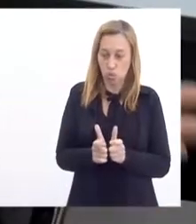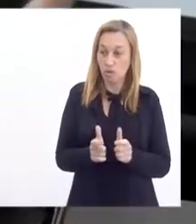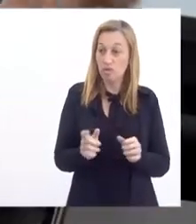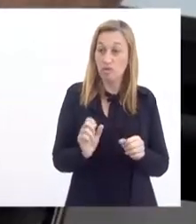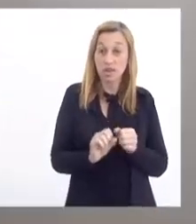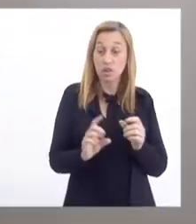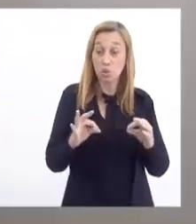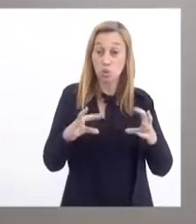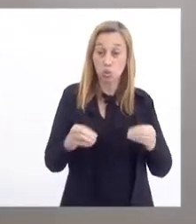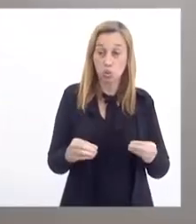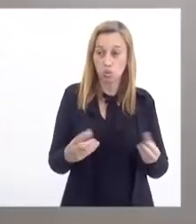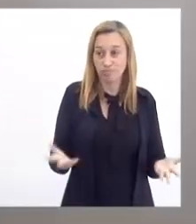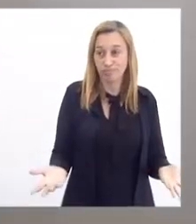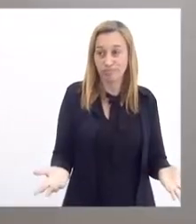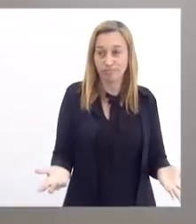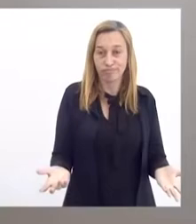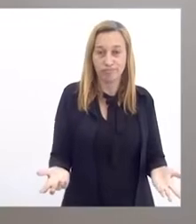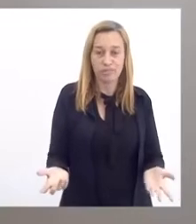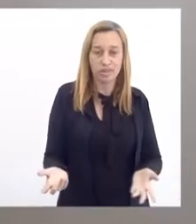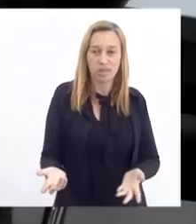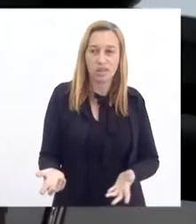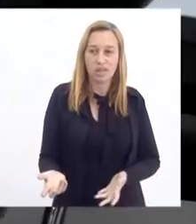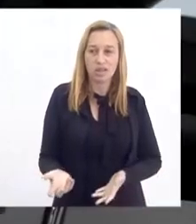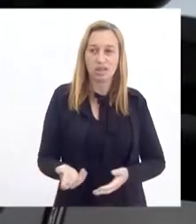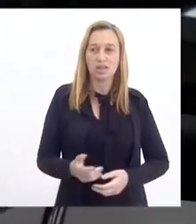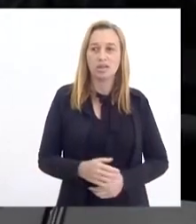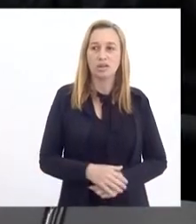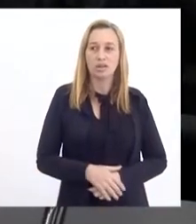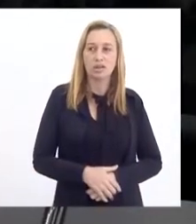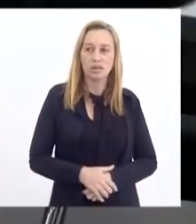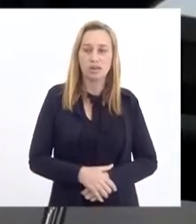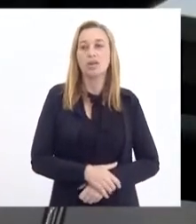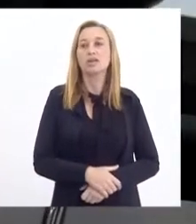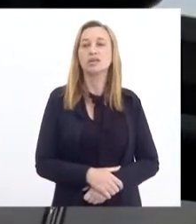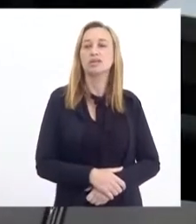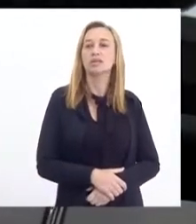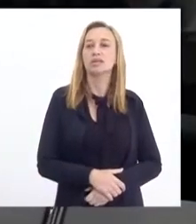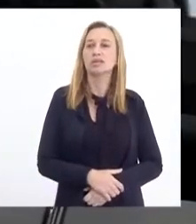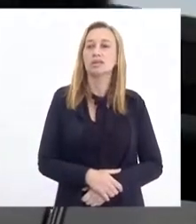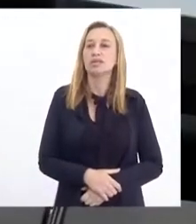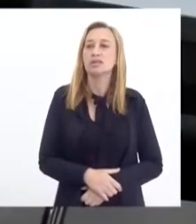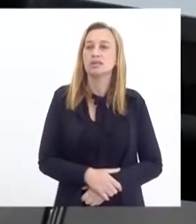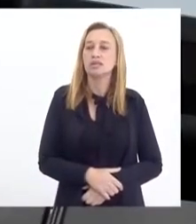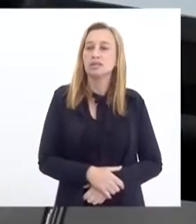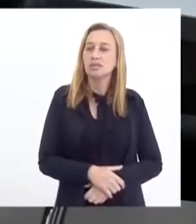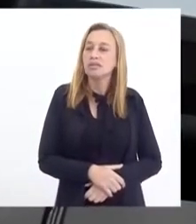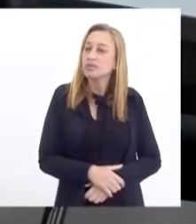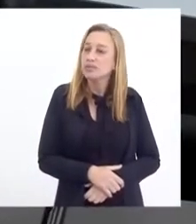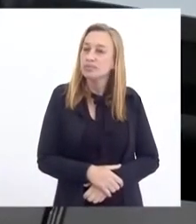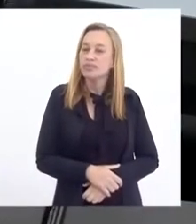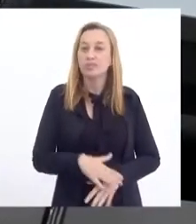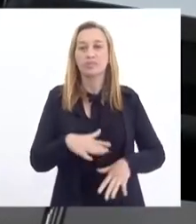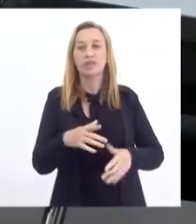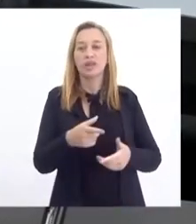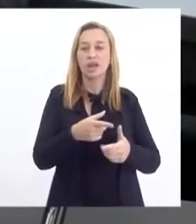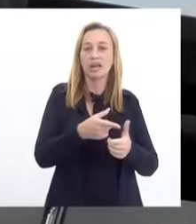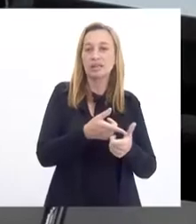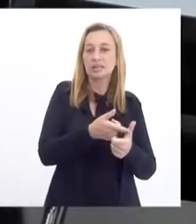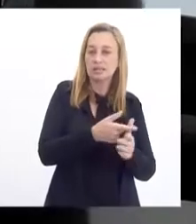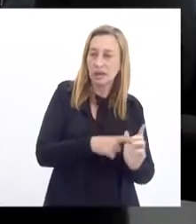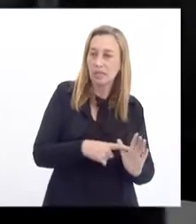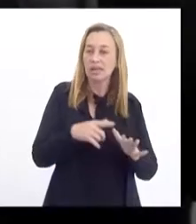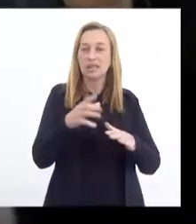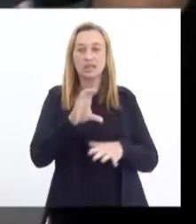duas. Parece que tem uma instância superior, divina, que independente da CCJ,